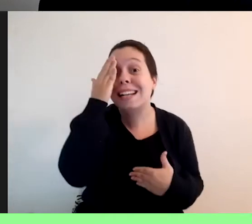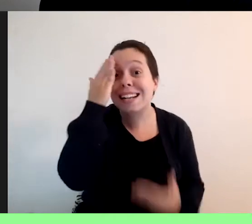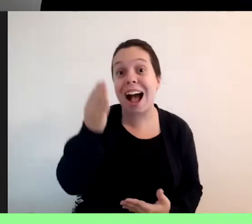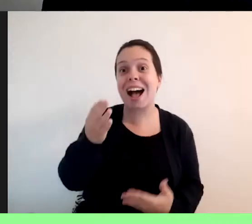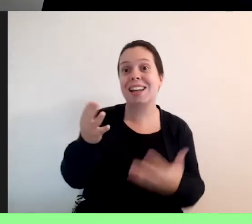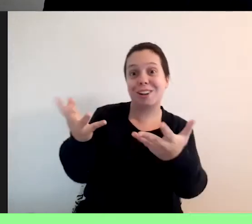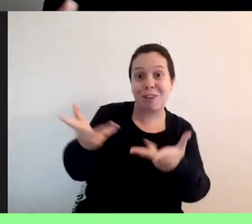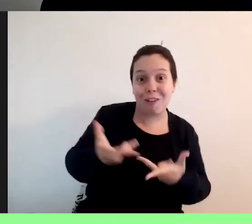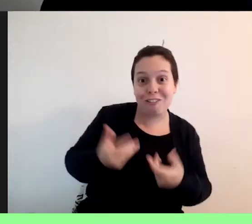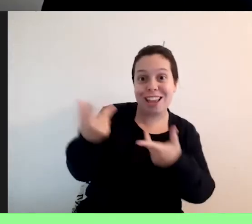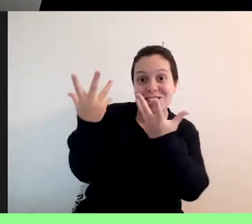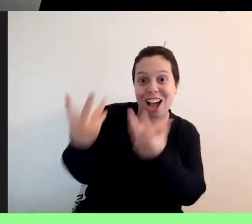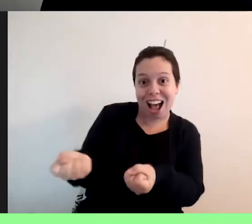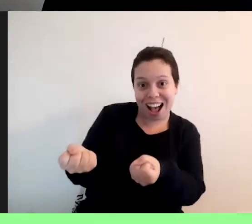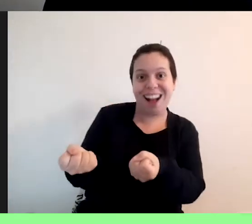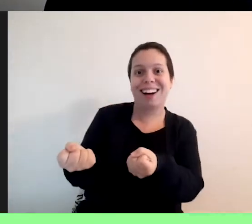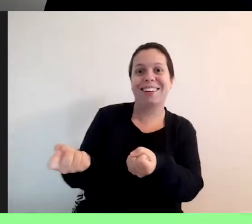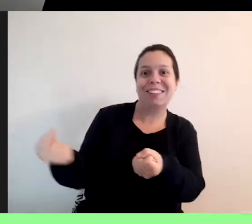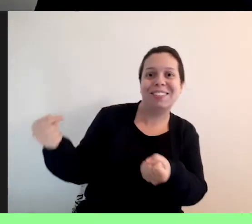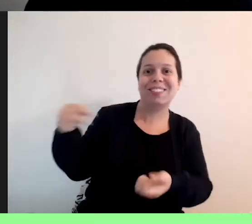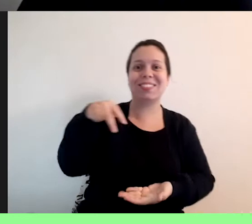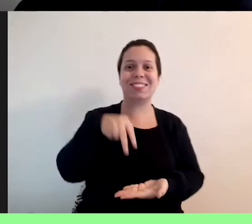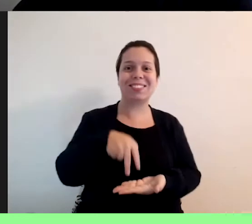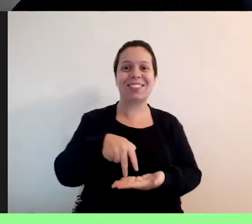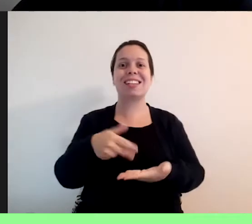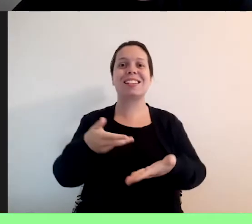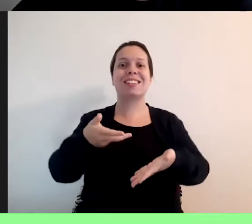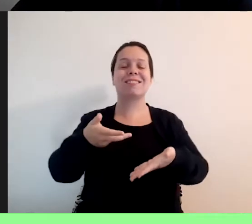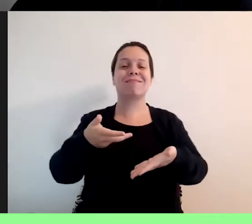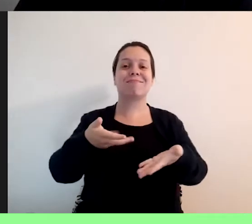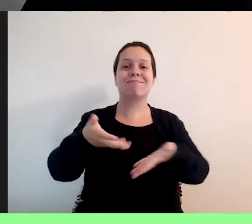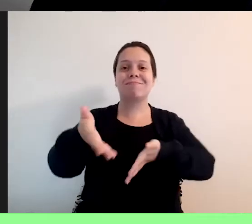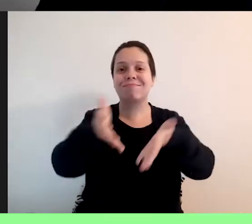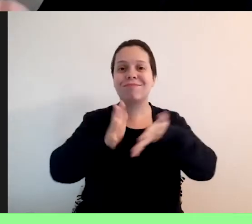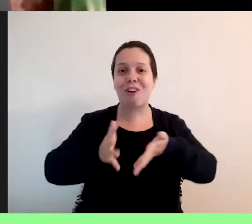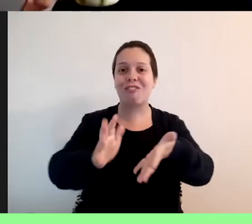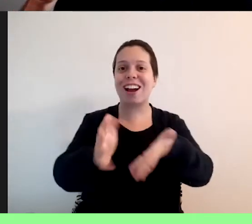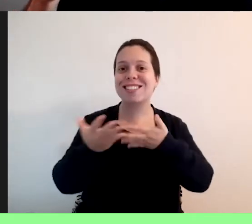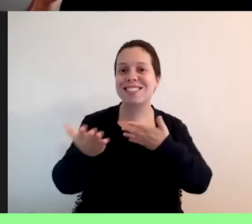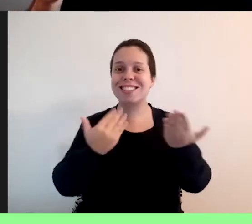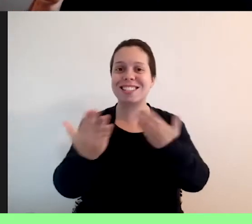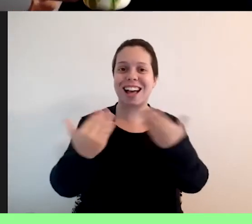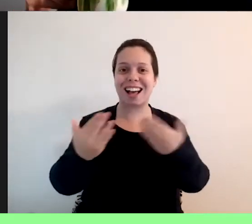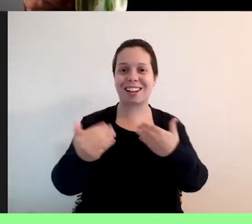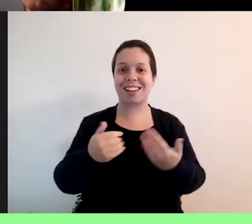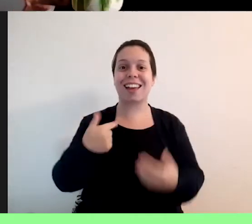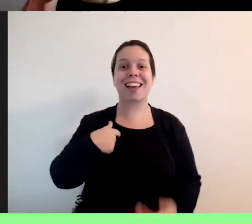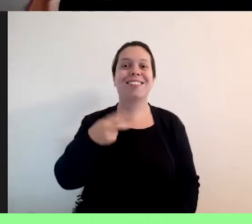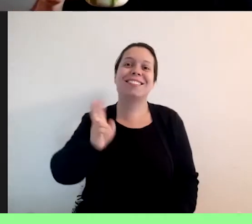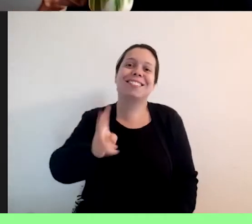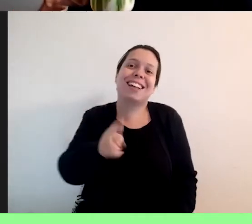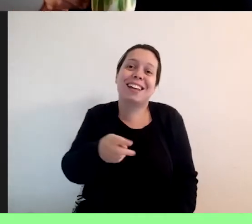o convite de vir conversar com a gente um pouco nesse finzinho da tarde. Eu confesso que eu estou assim, sempre trazendo um cafezinho, porque eu tomo